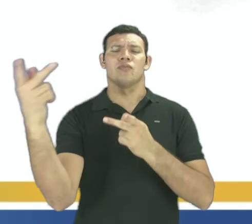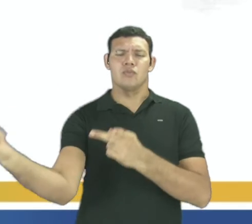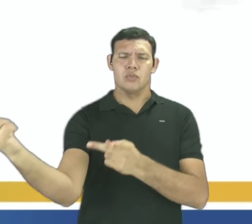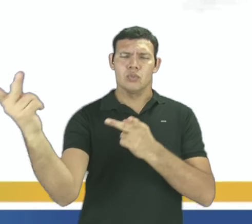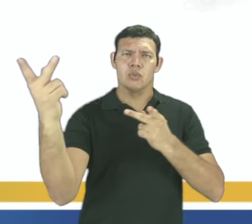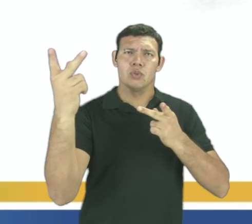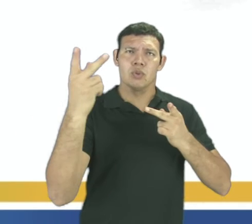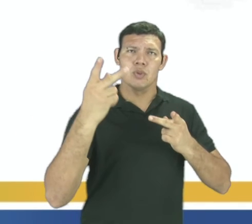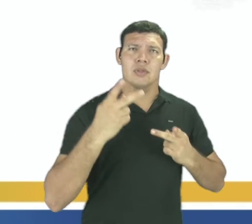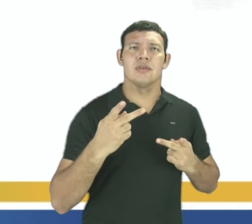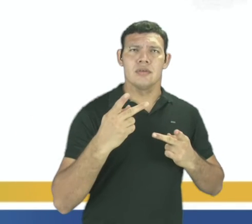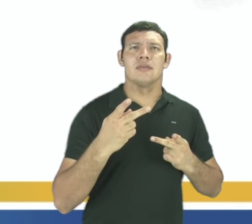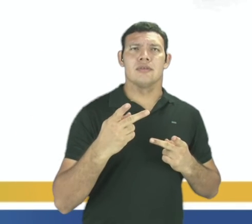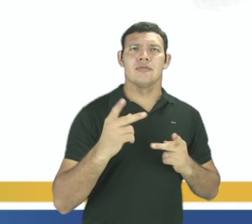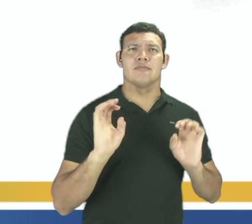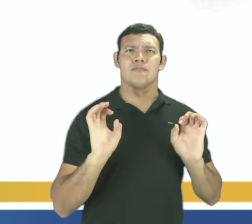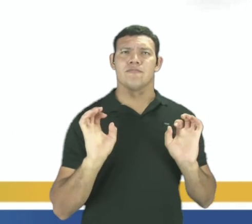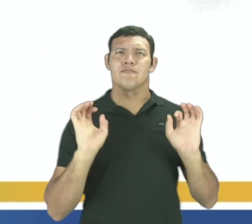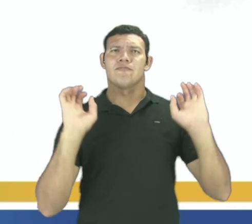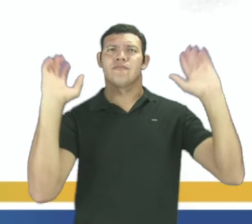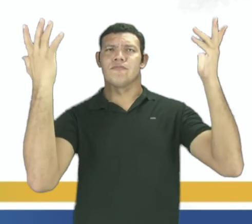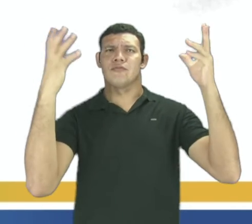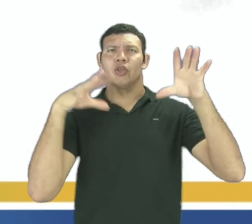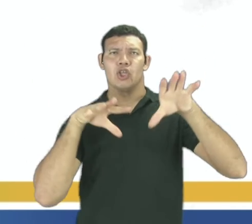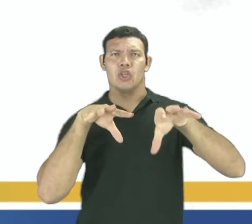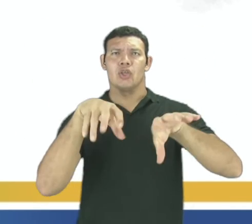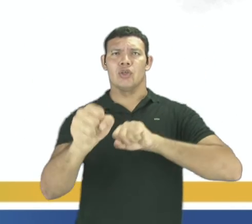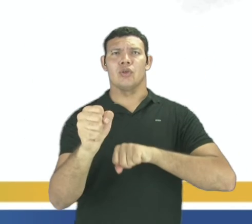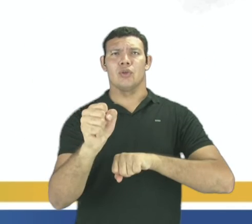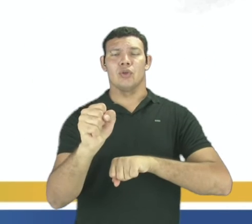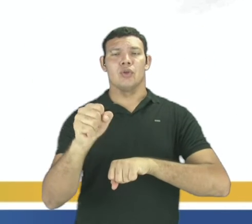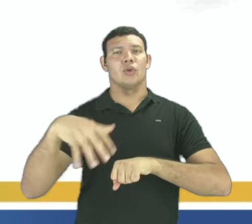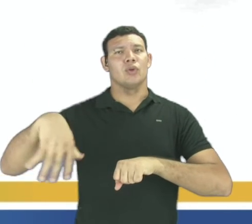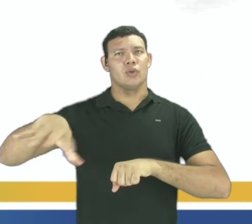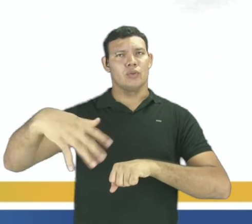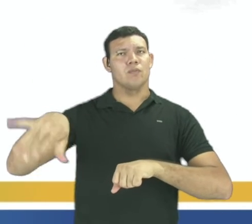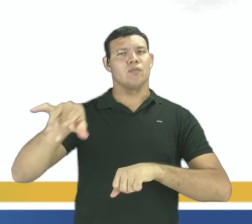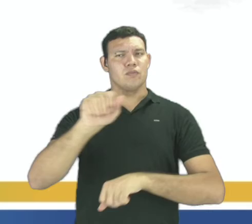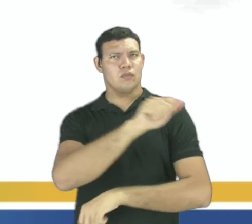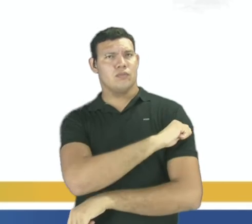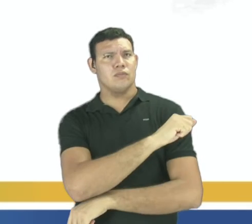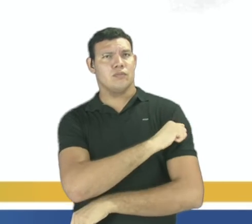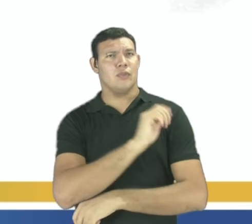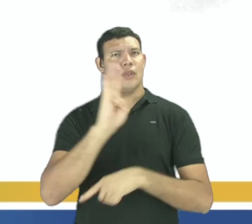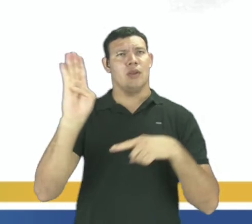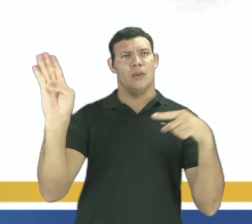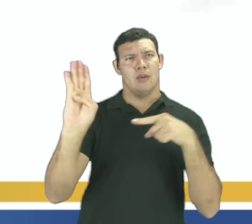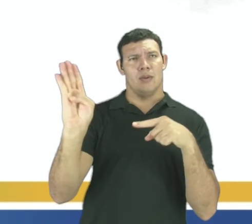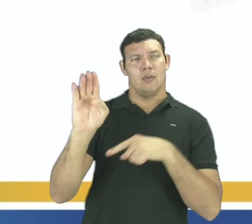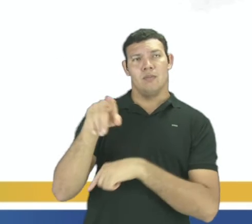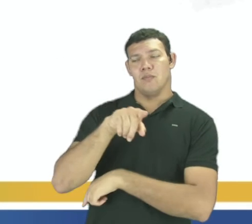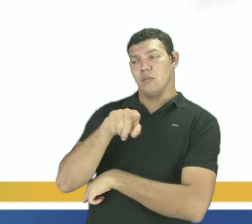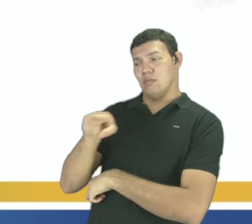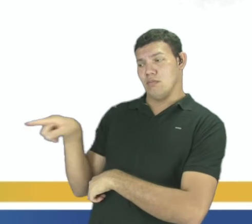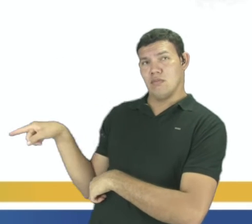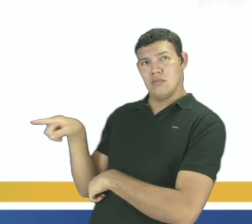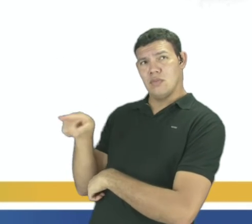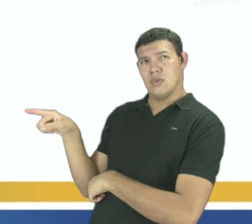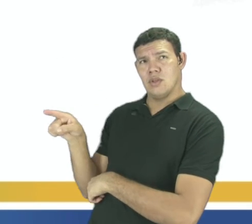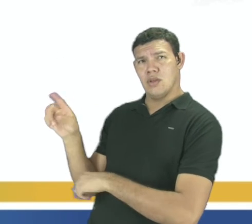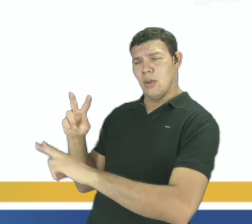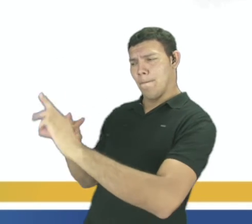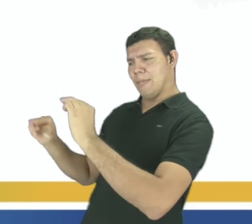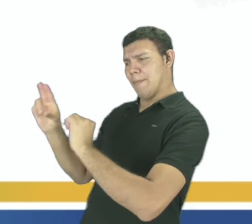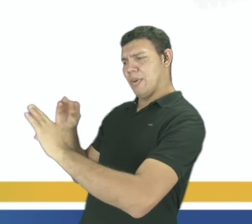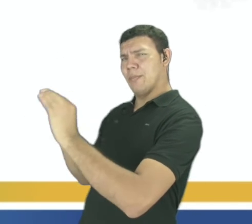festa de formatura de nossos alunos. B. Eles estavam conversando quando, de